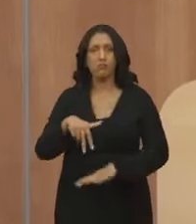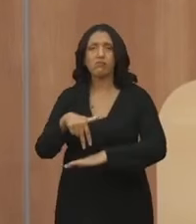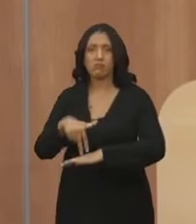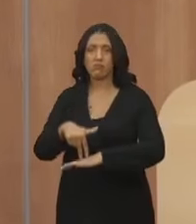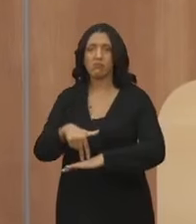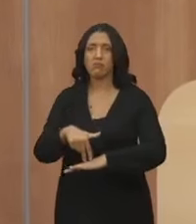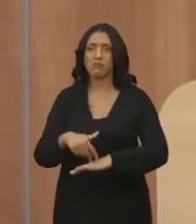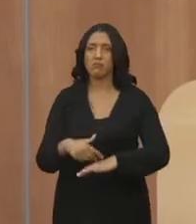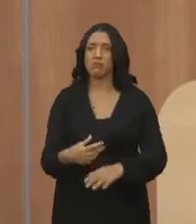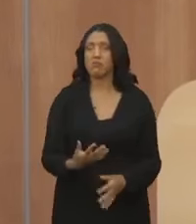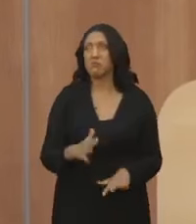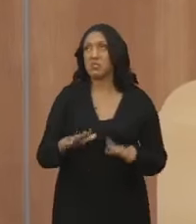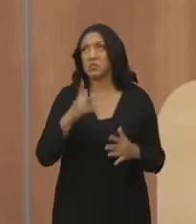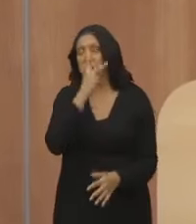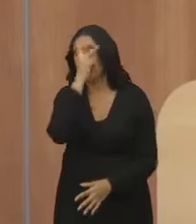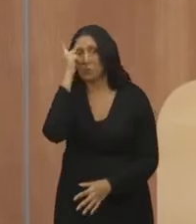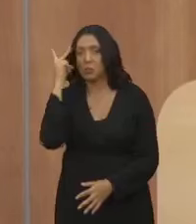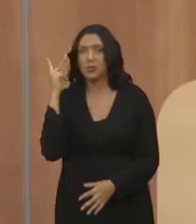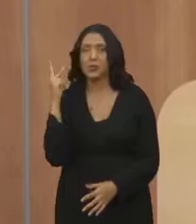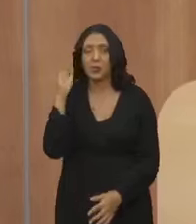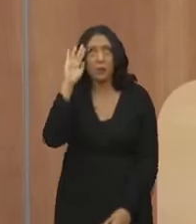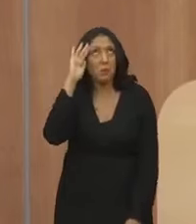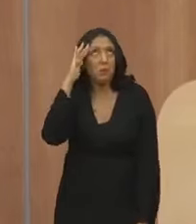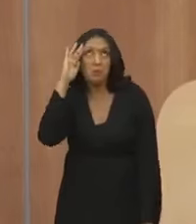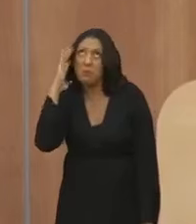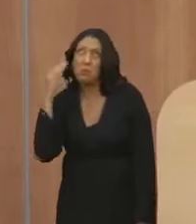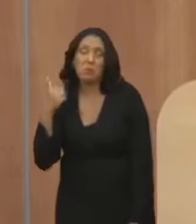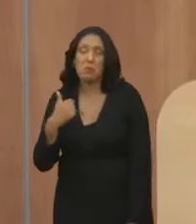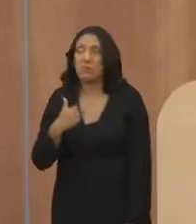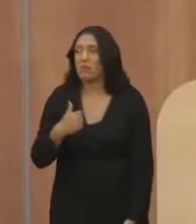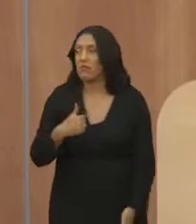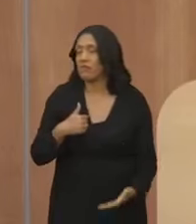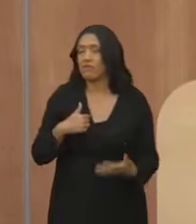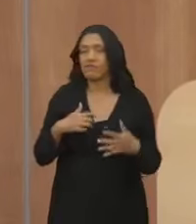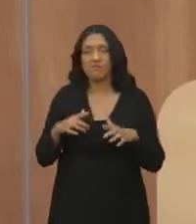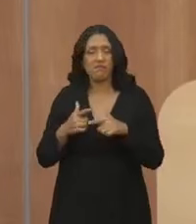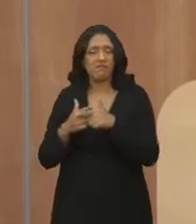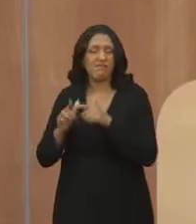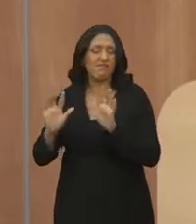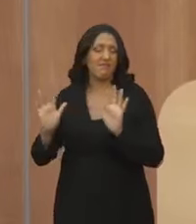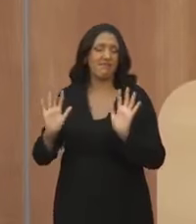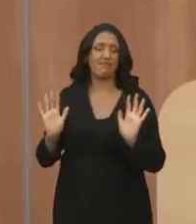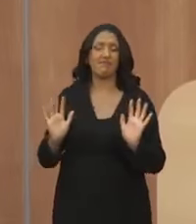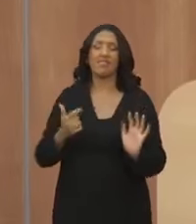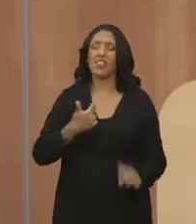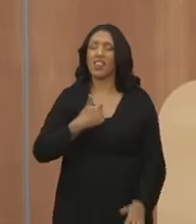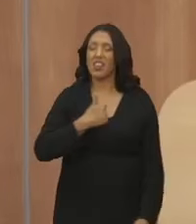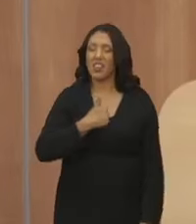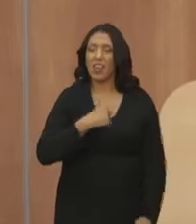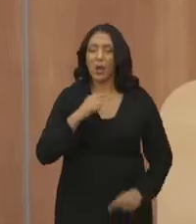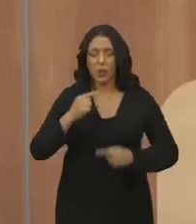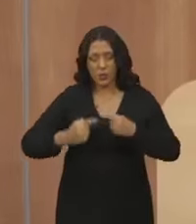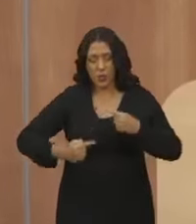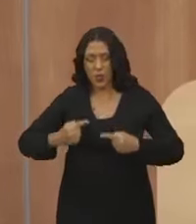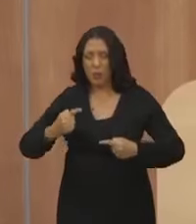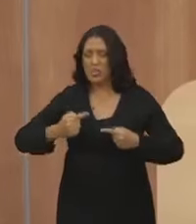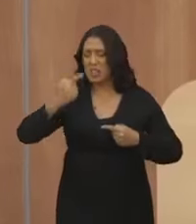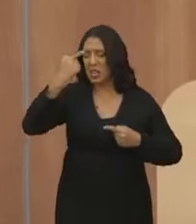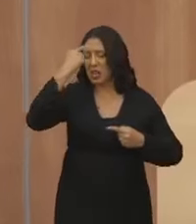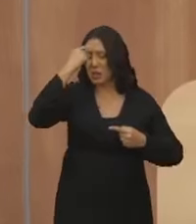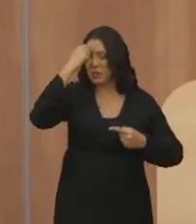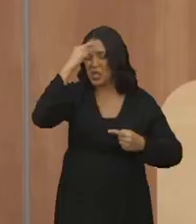não ser compreendido em determinado momento. Isso para mim não tem problema nenhum, porque não faço política pensando